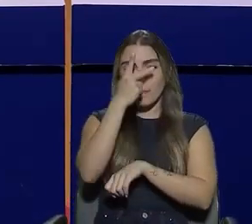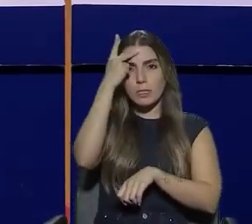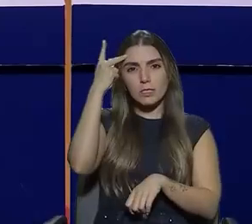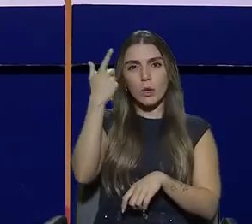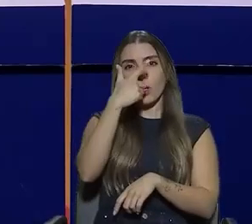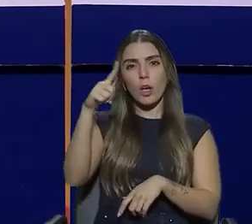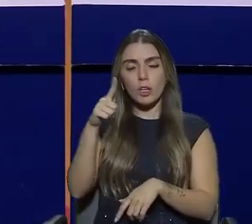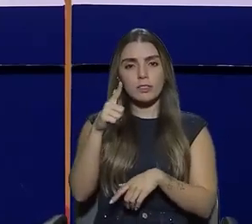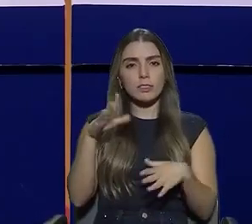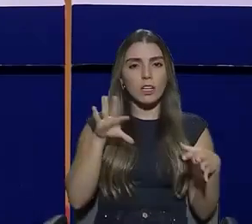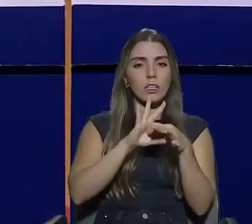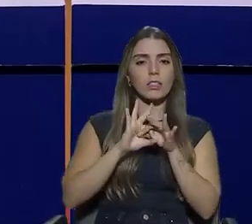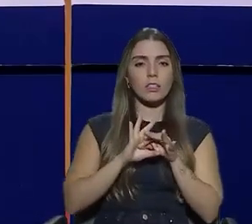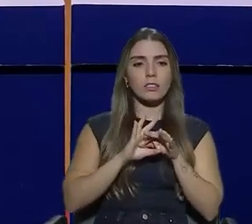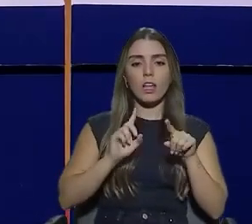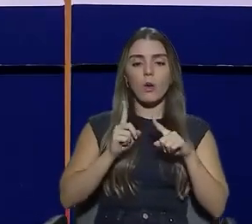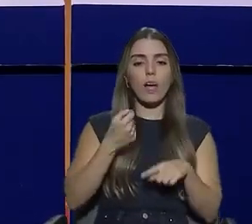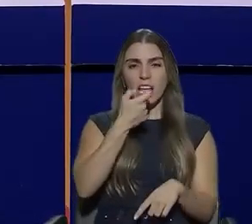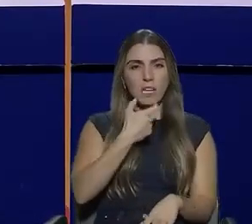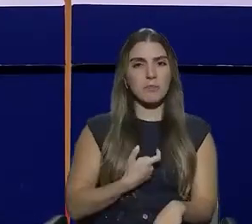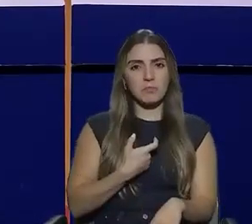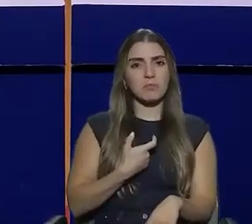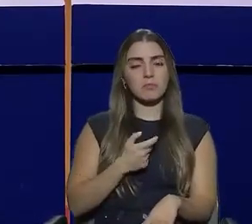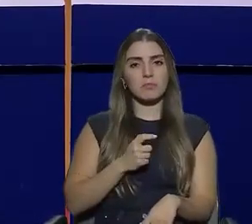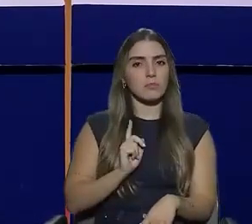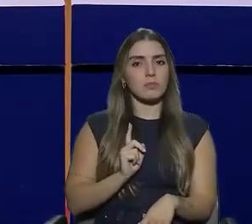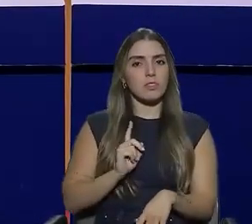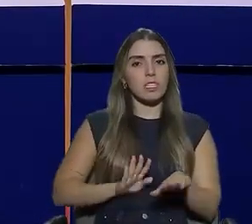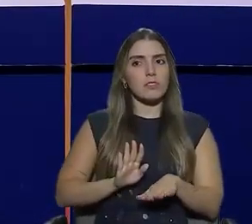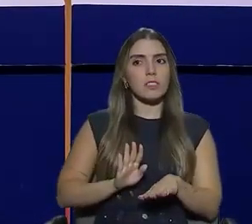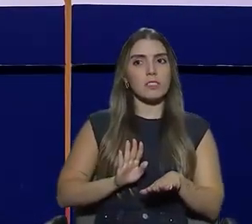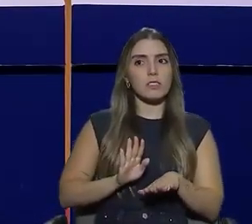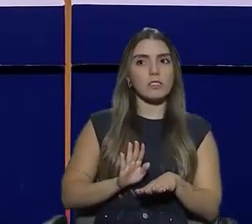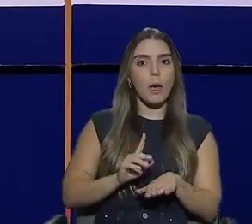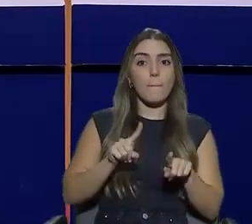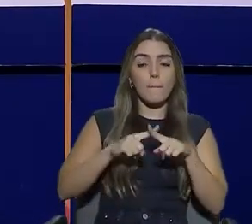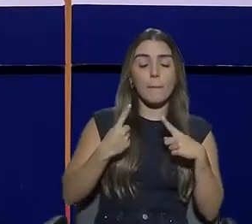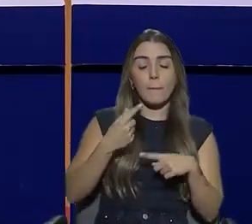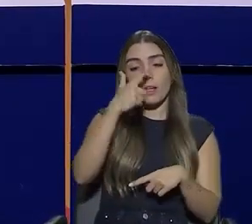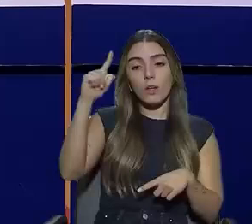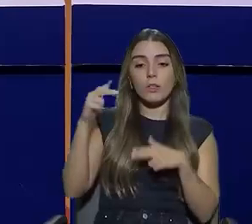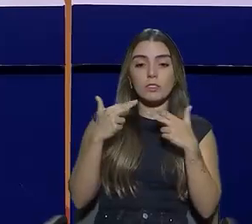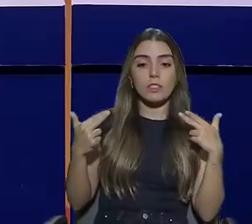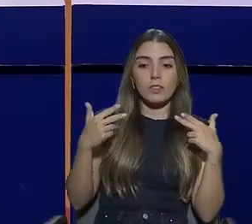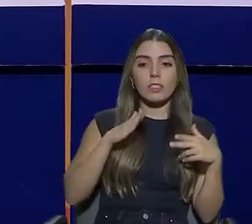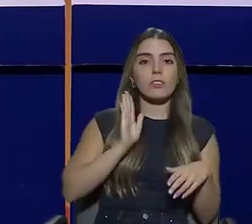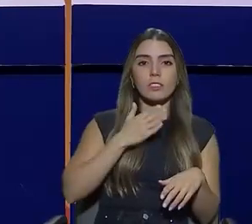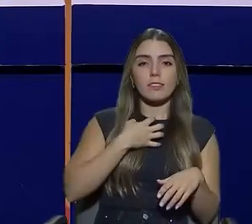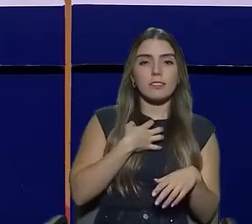sendo eu, mas talvez algo que me tocou já na voz e no corpo de outros